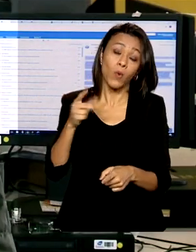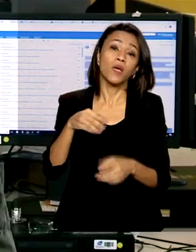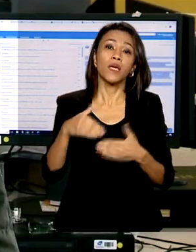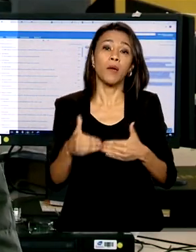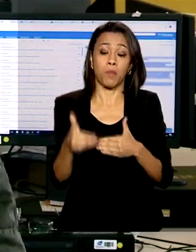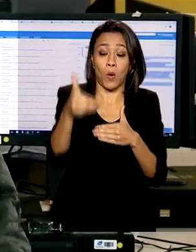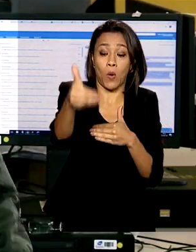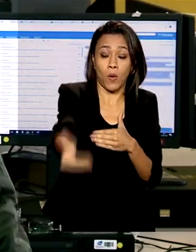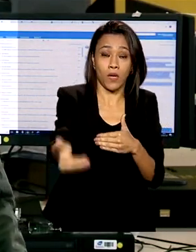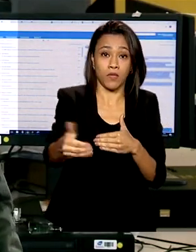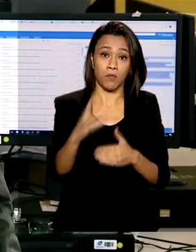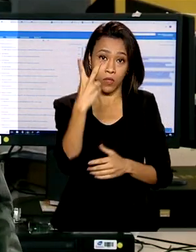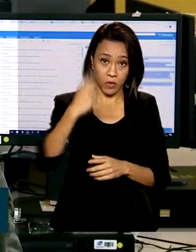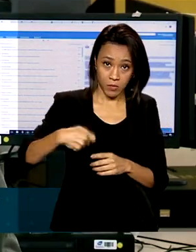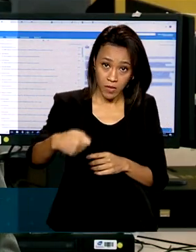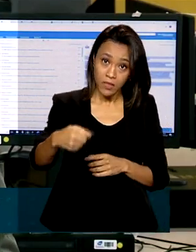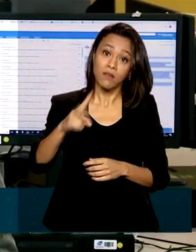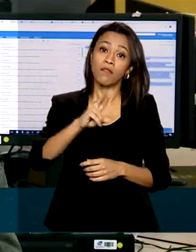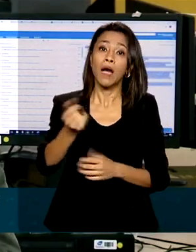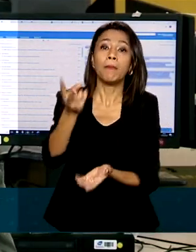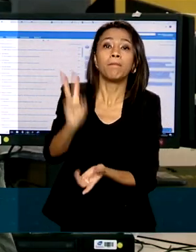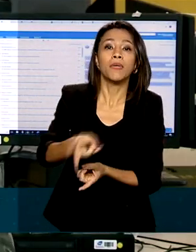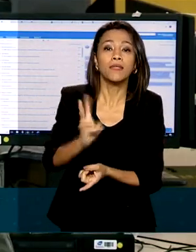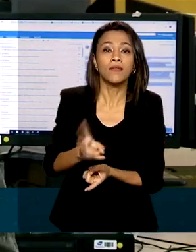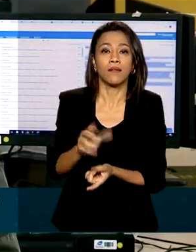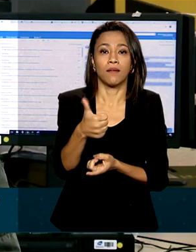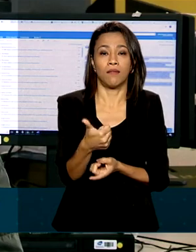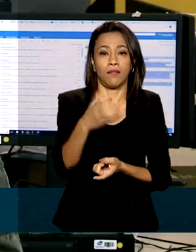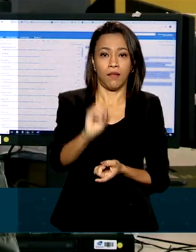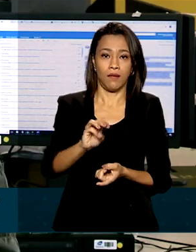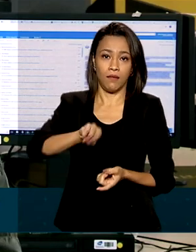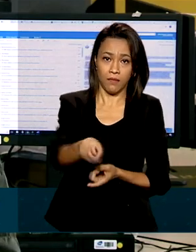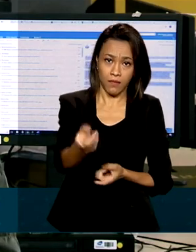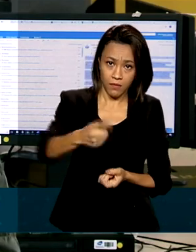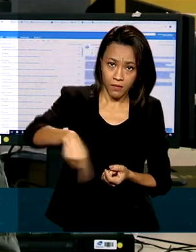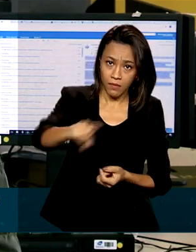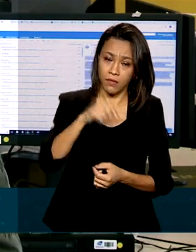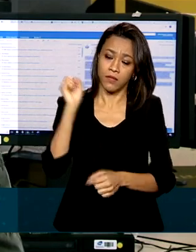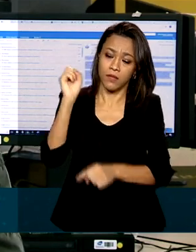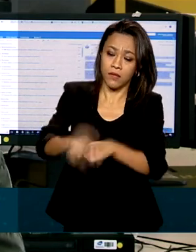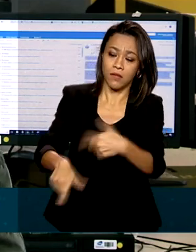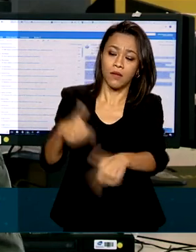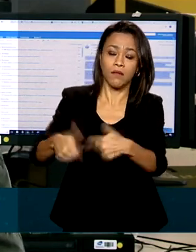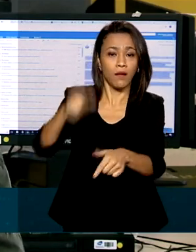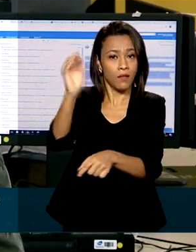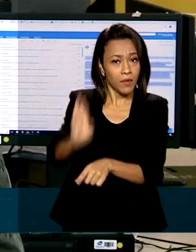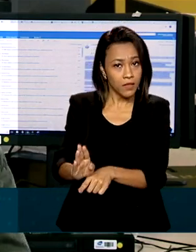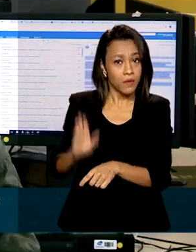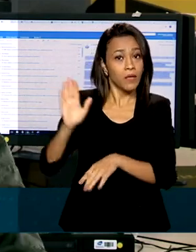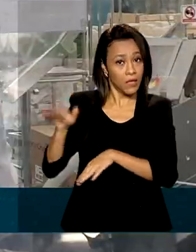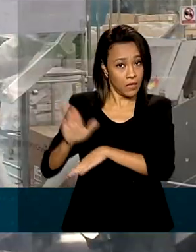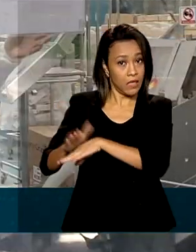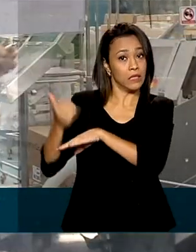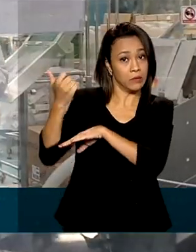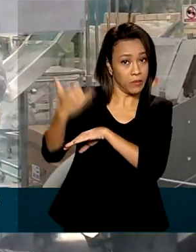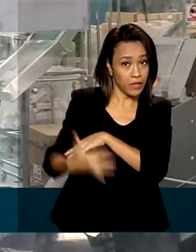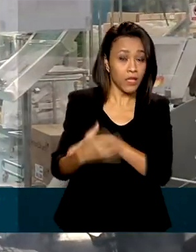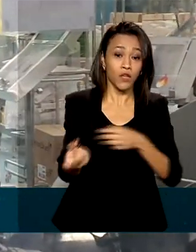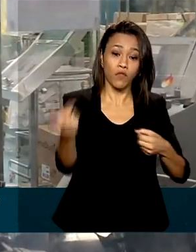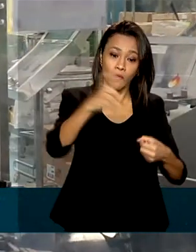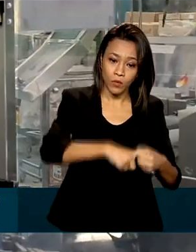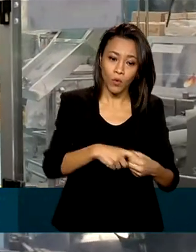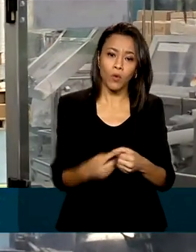prazo do BEM vai permitir a preservação de 10 milhões de empregos no Brasil. Segundo ele, o país voltou a gerar